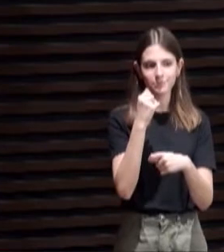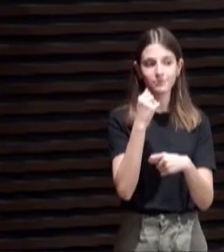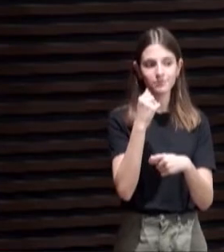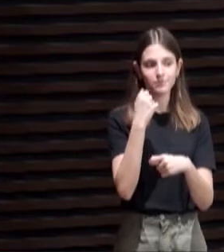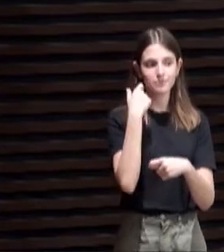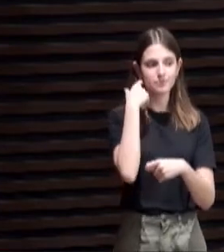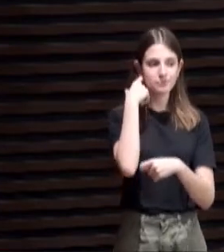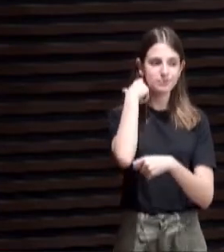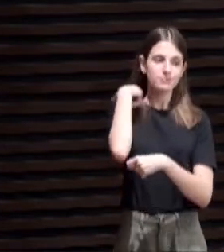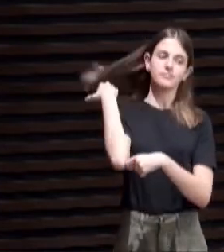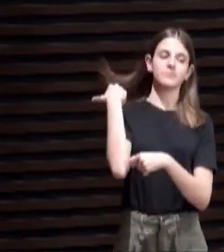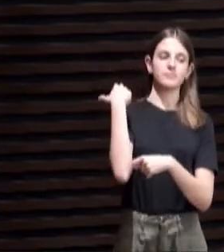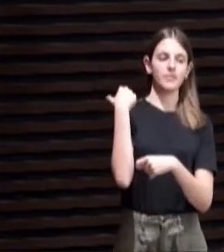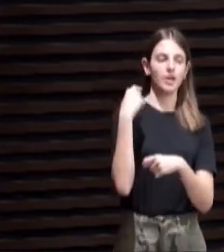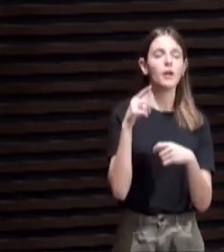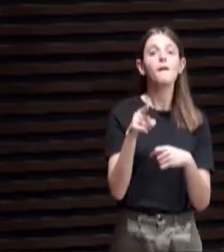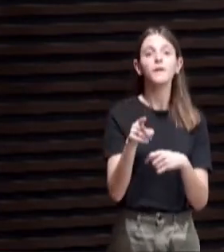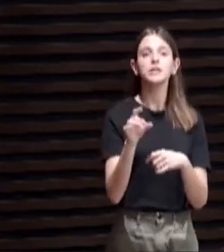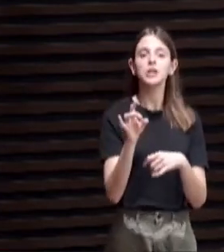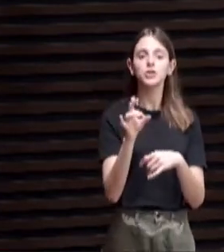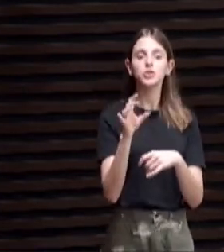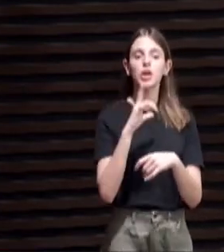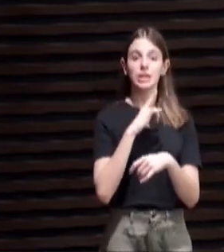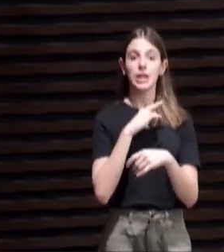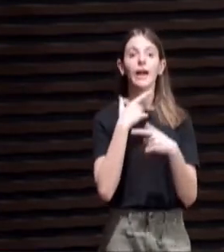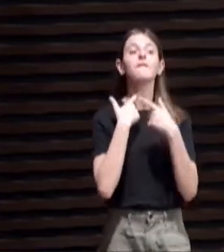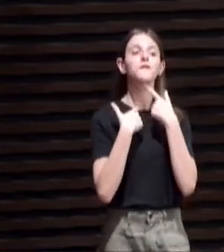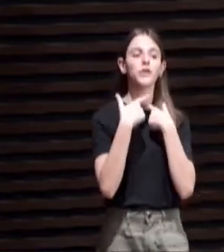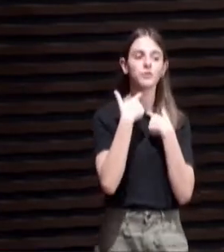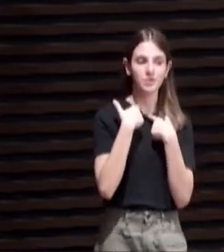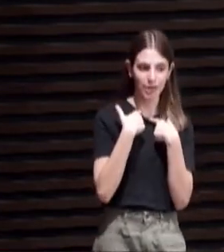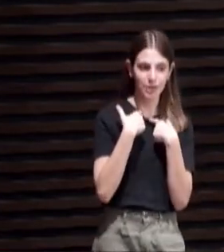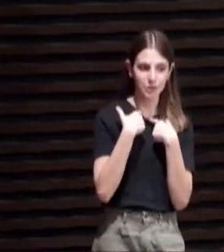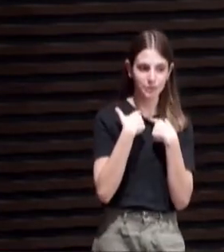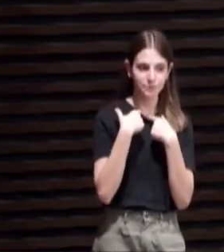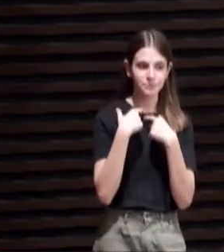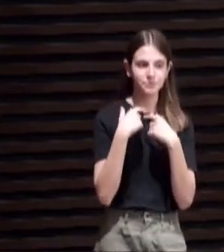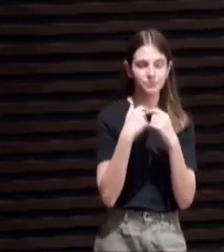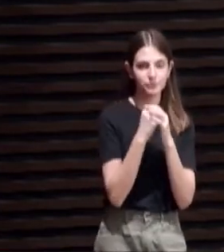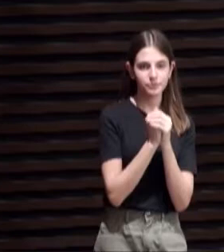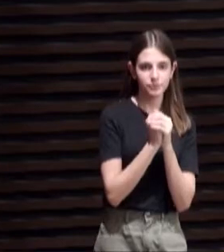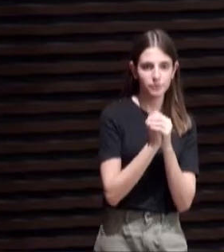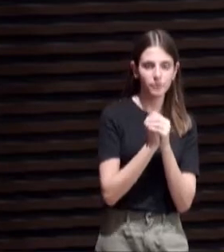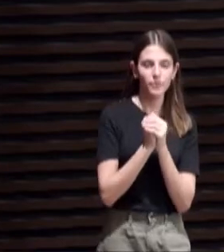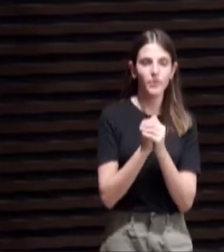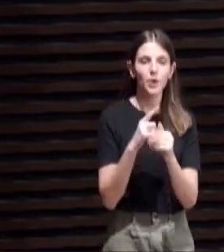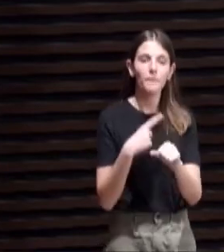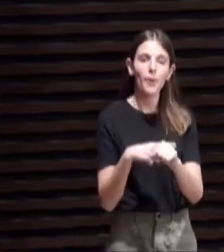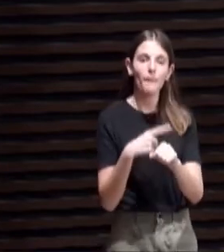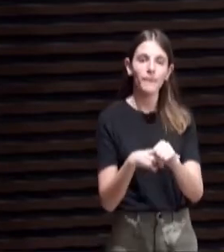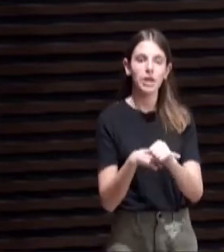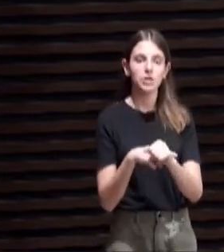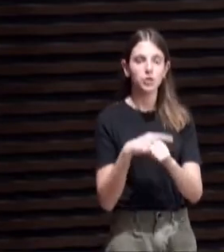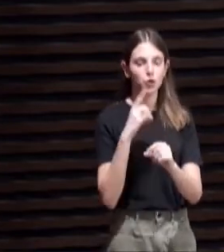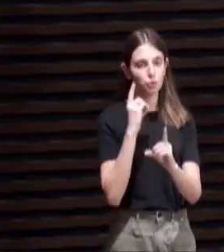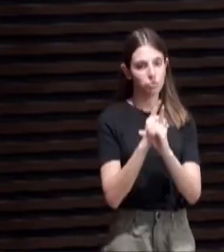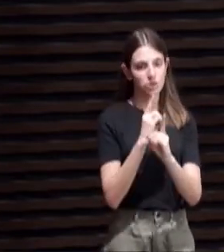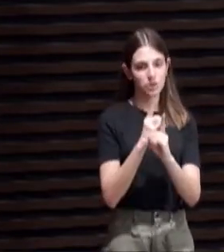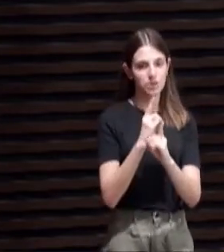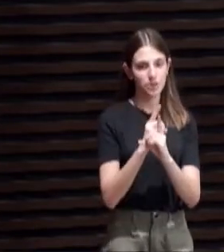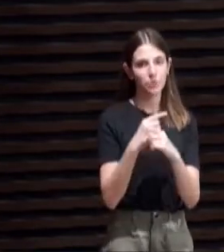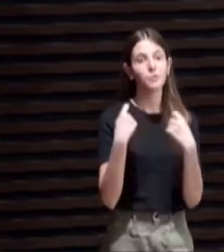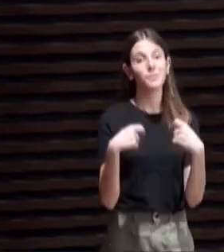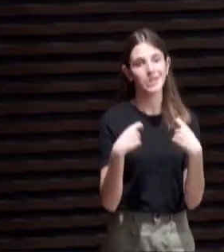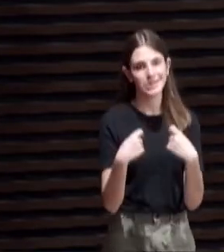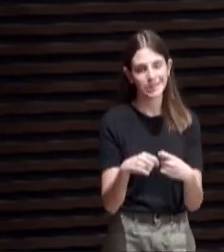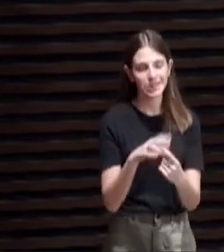voluntários. Então o voluntário não é visto como um discípulo, como alguém que tem que ser acompanhado, cuidado, amado.